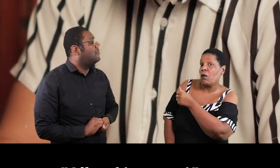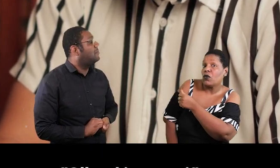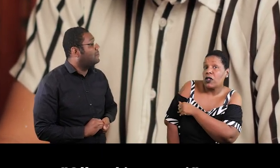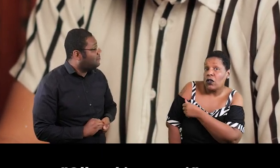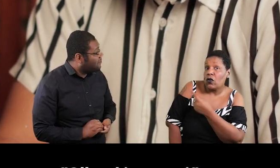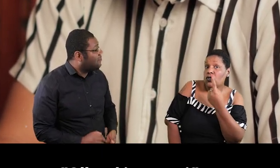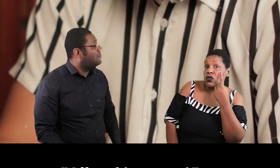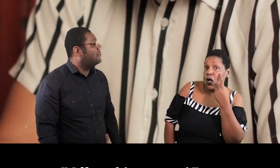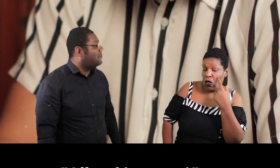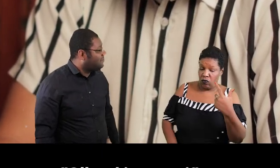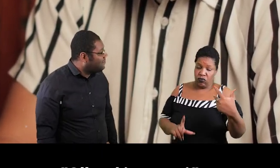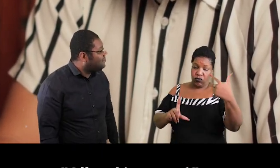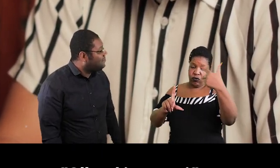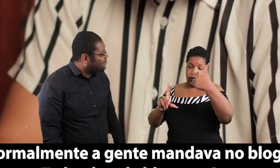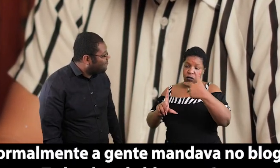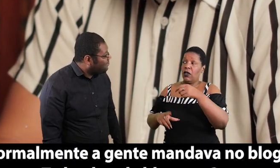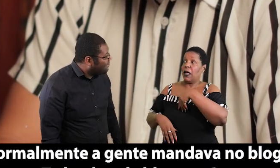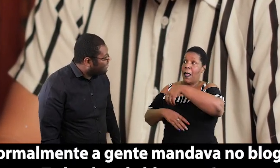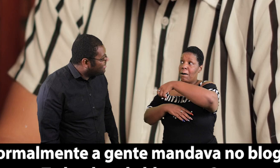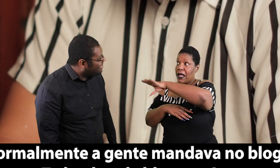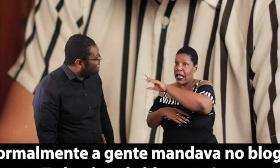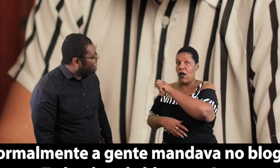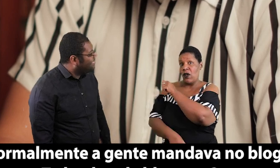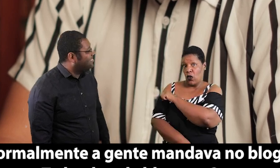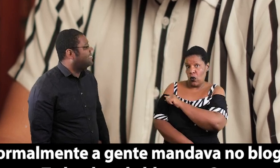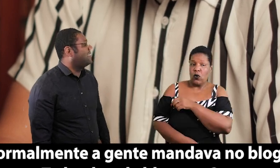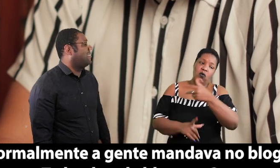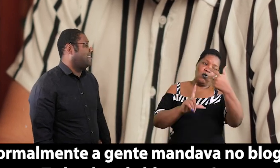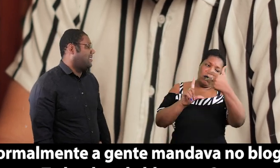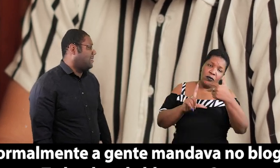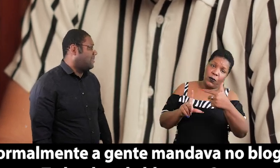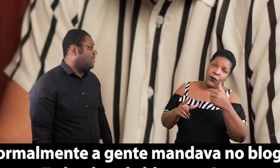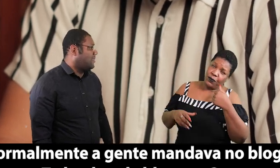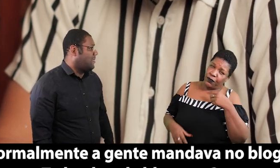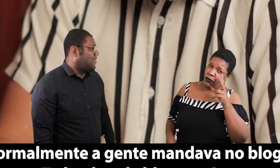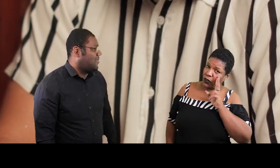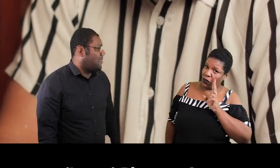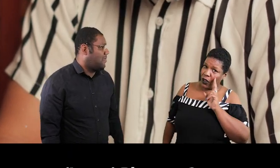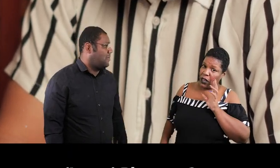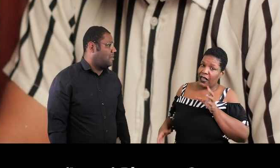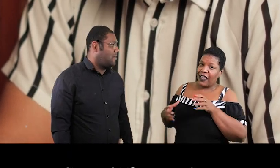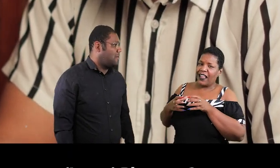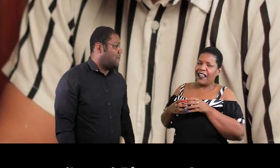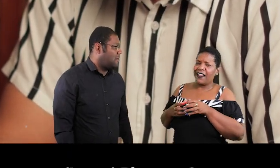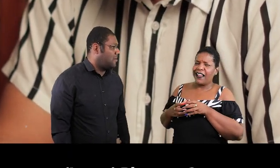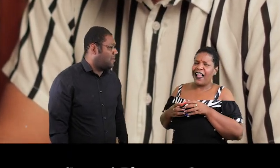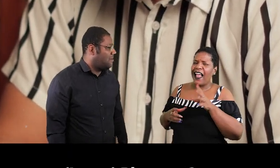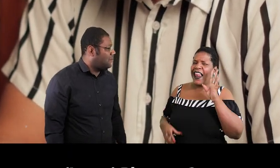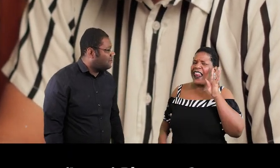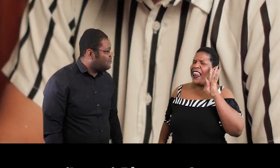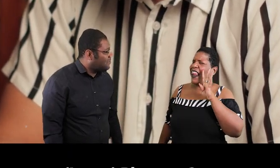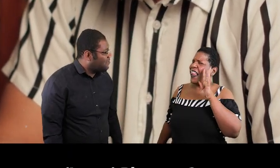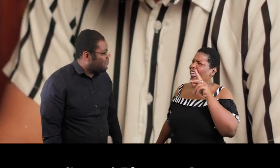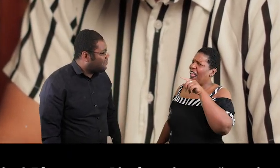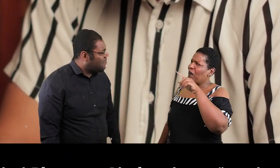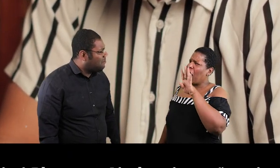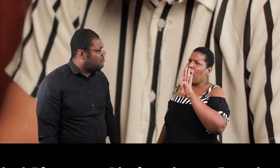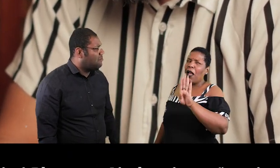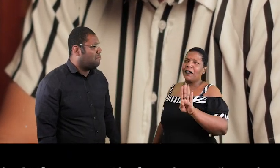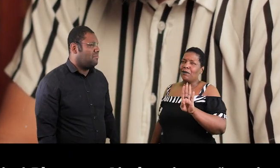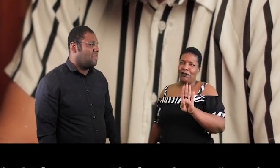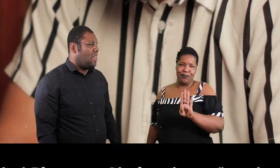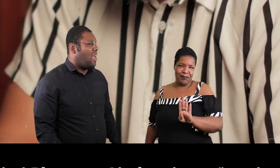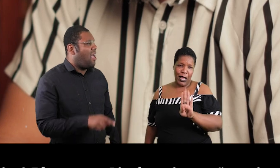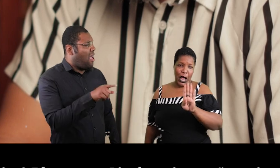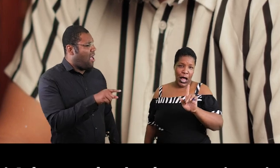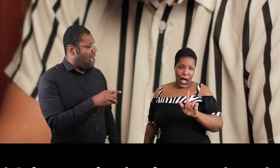é isso aqui. E normalmente a gente mandava no blog. Tu lembra de Blogspot? Acho que Blogspot?